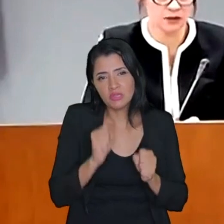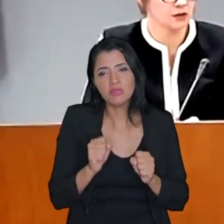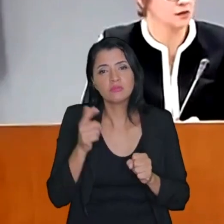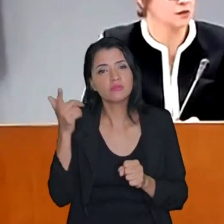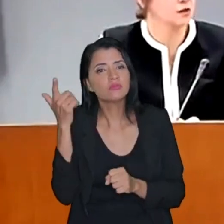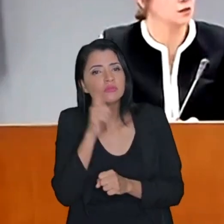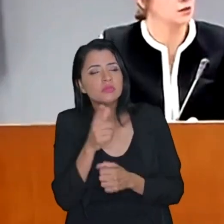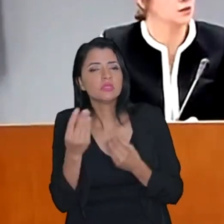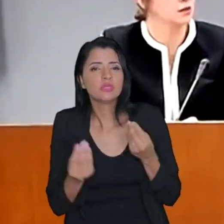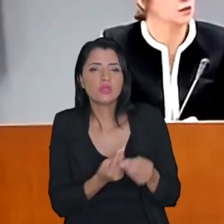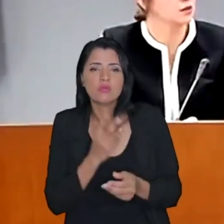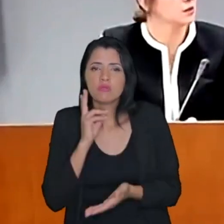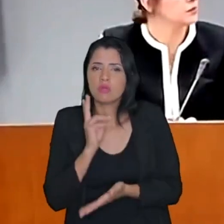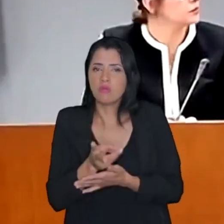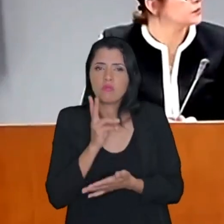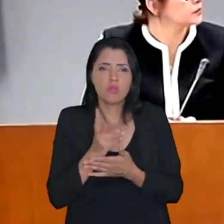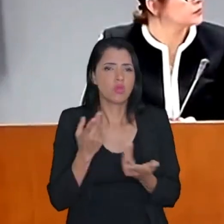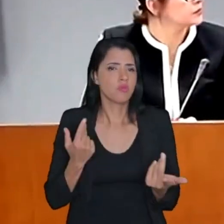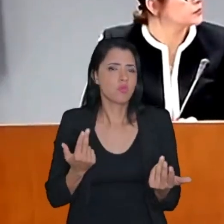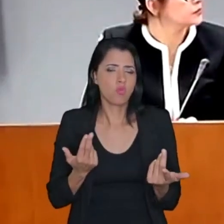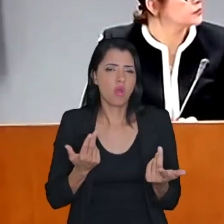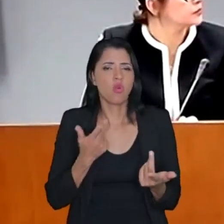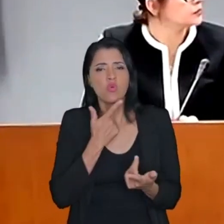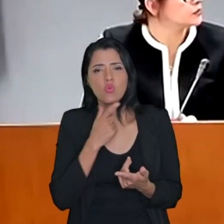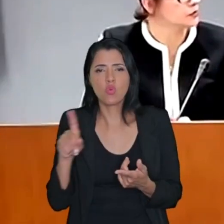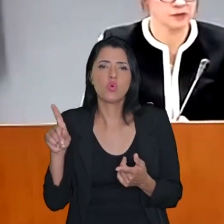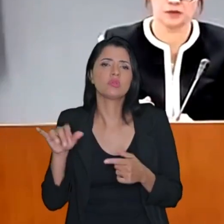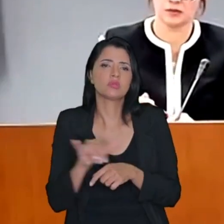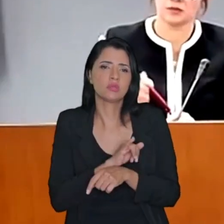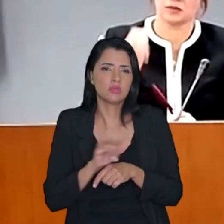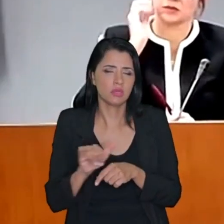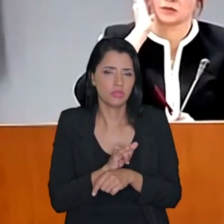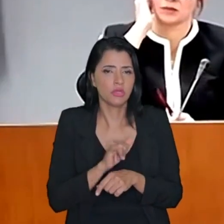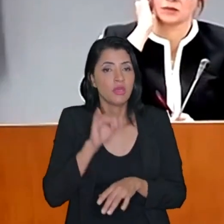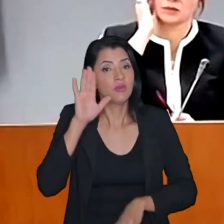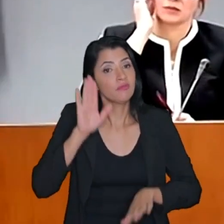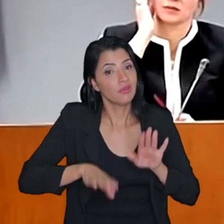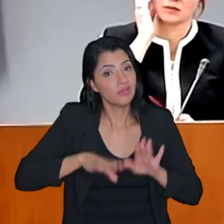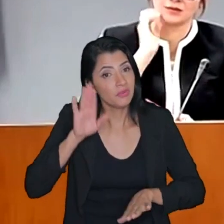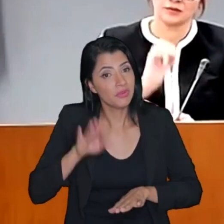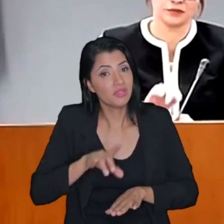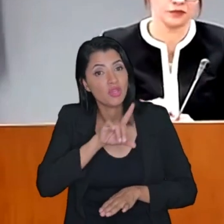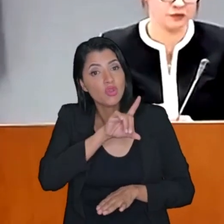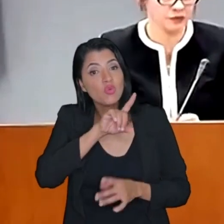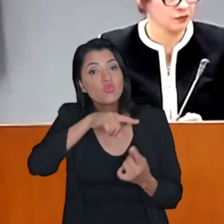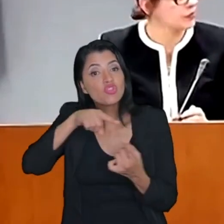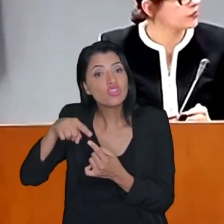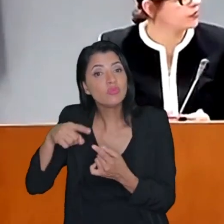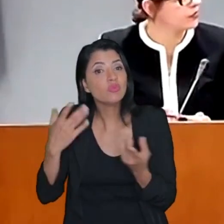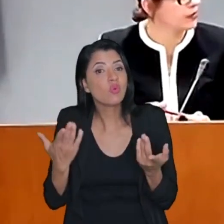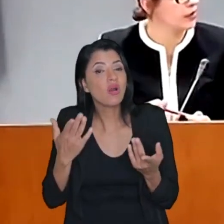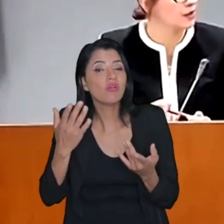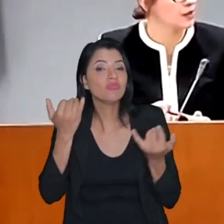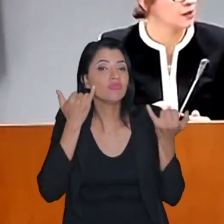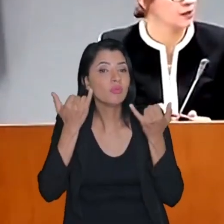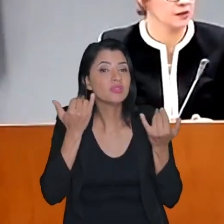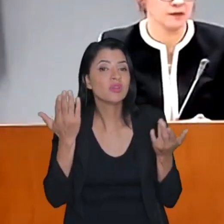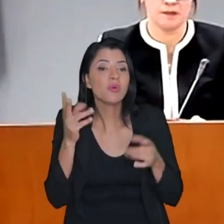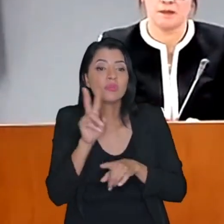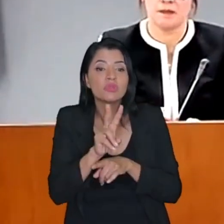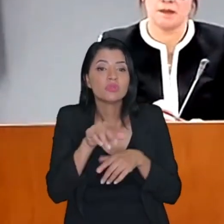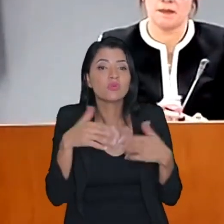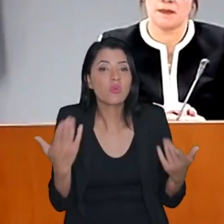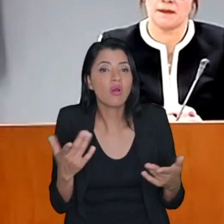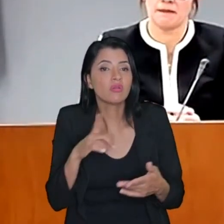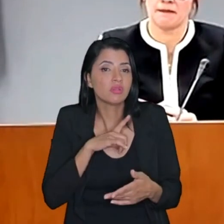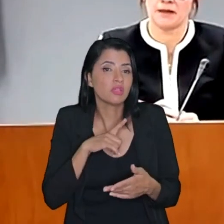sido obtidos na mesma situação com uma outra medida. Aí vai depender realmente do tipo de dado que é, do tipo de proteção